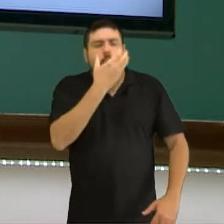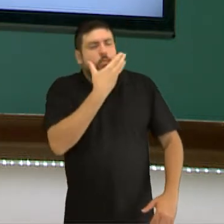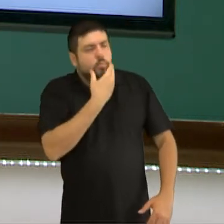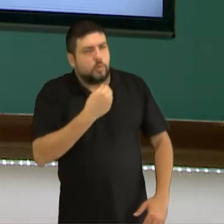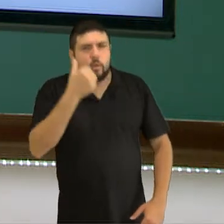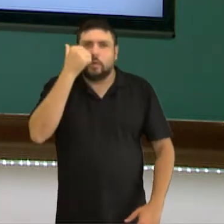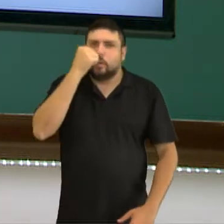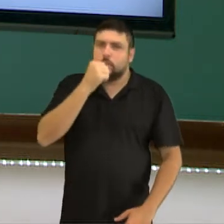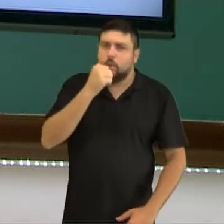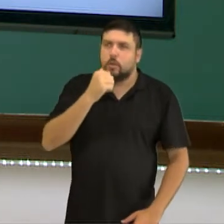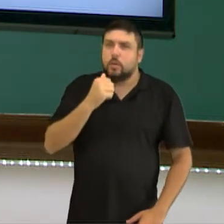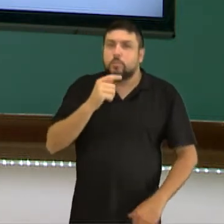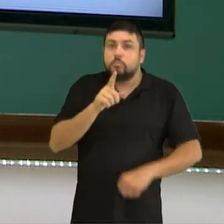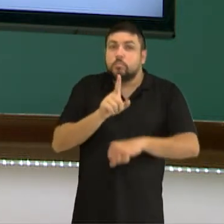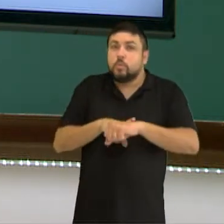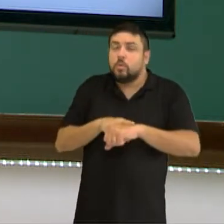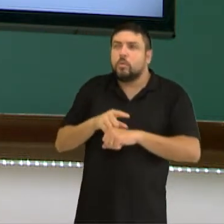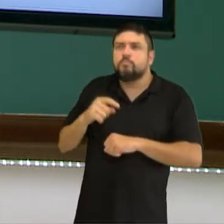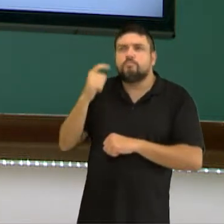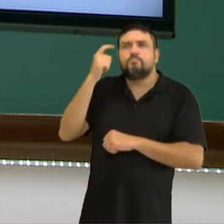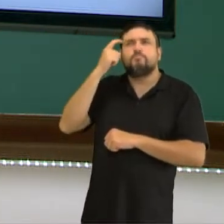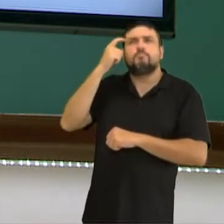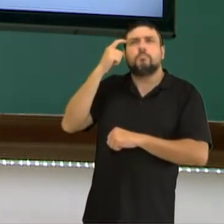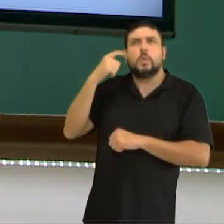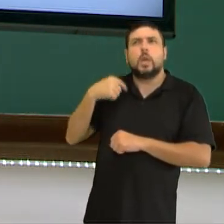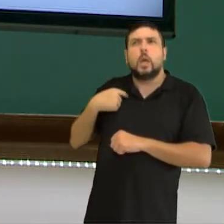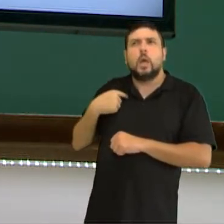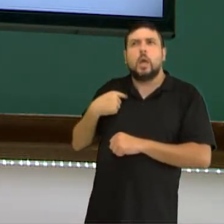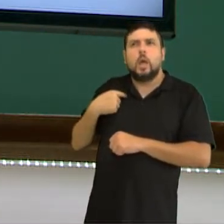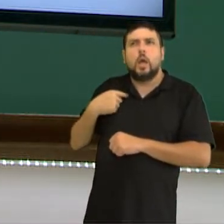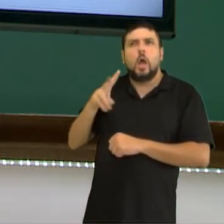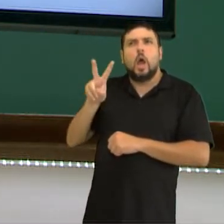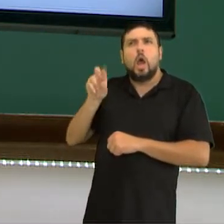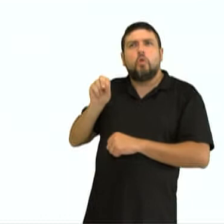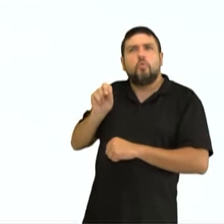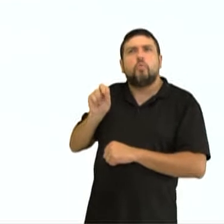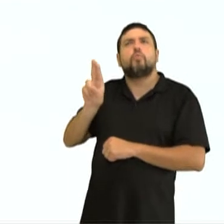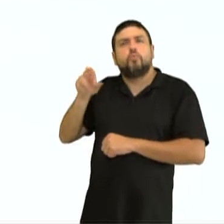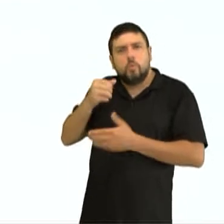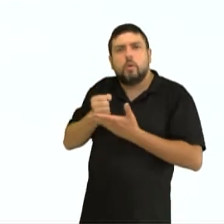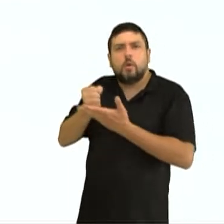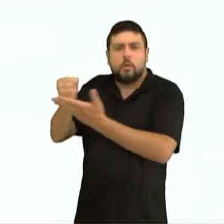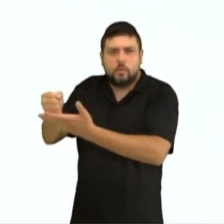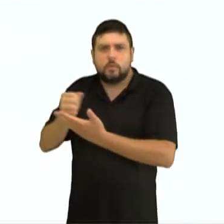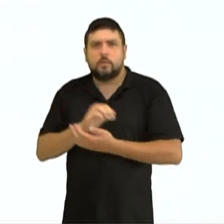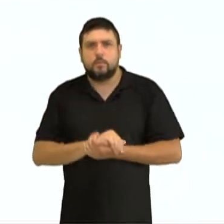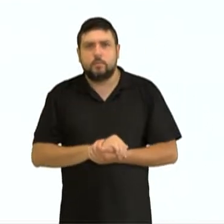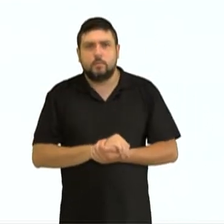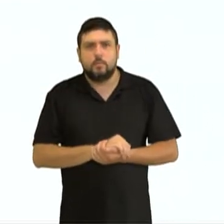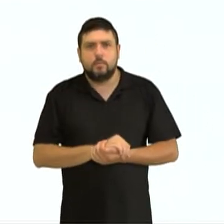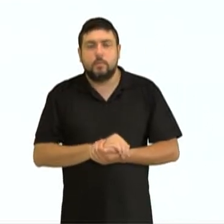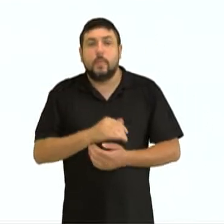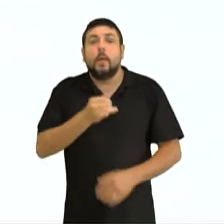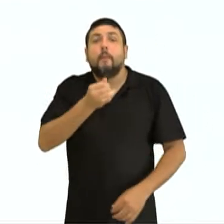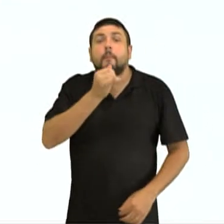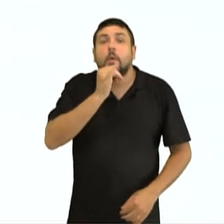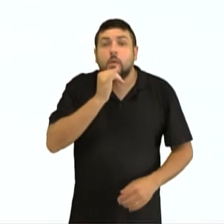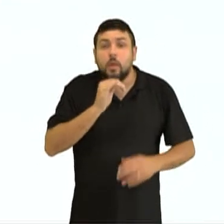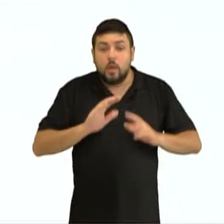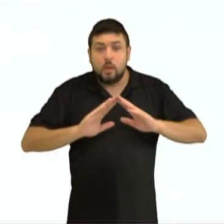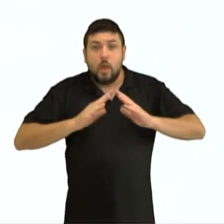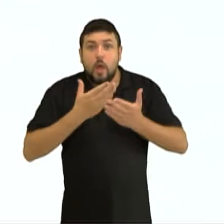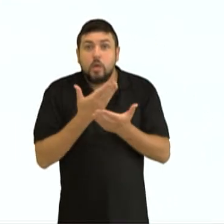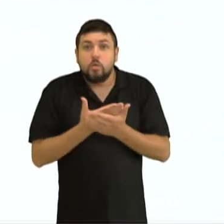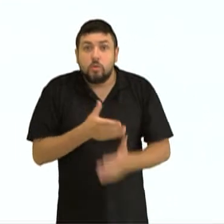escolhe ajudar sua mãe, mas baseado no que você refletiu. Olha aí, um colega mentiu sobre a lição de casa para o professor e